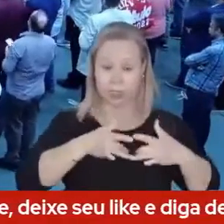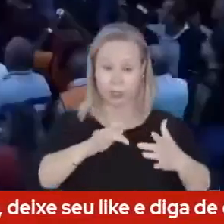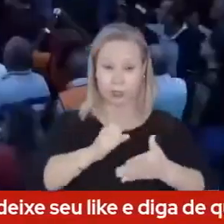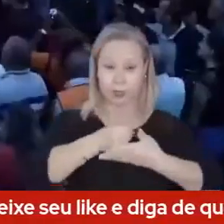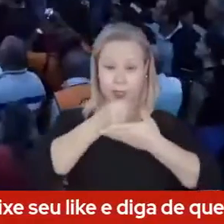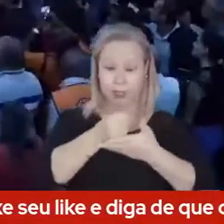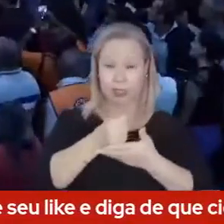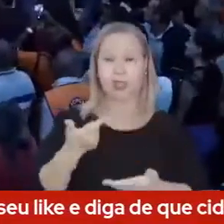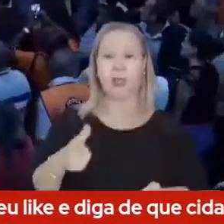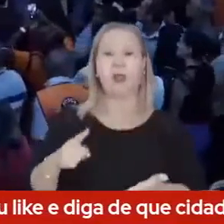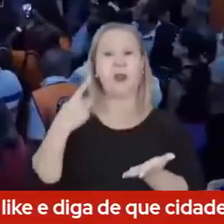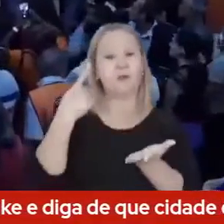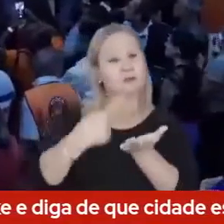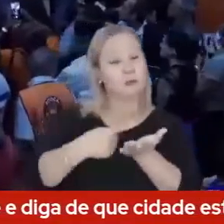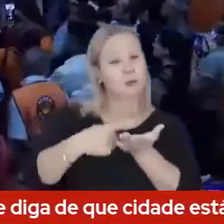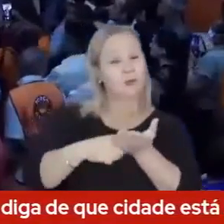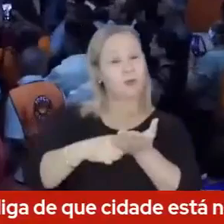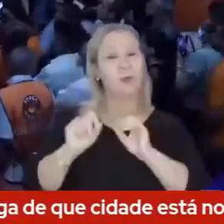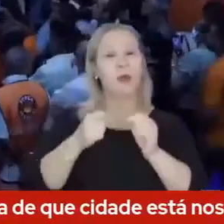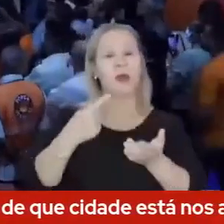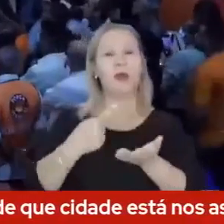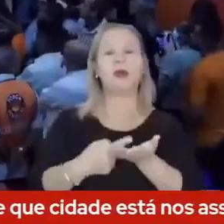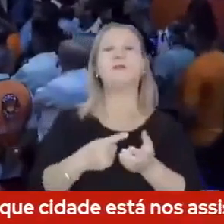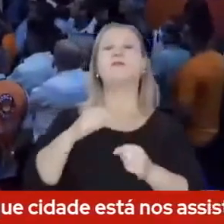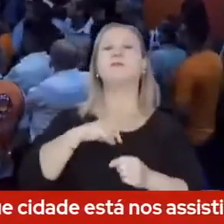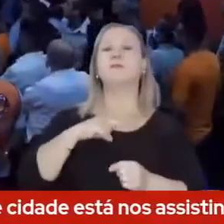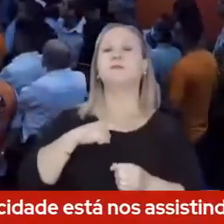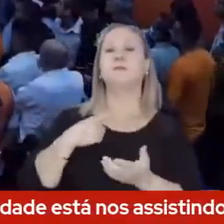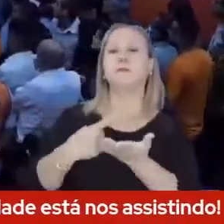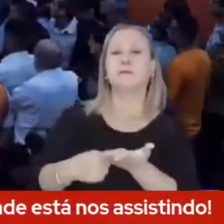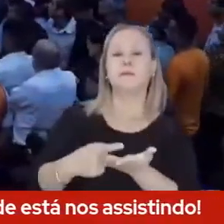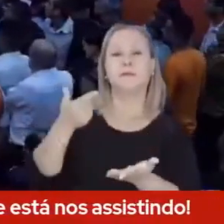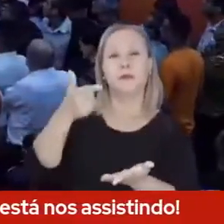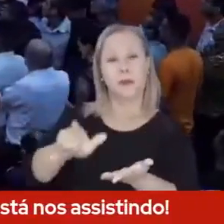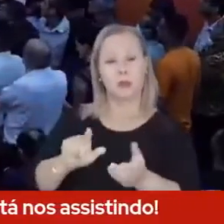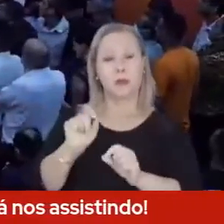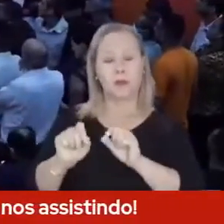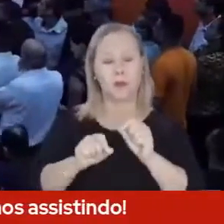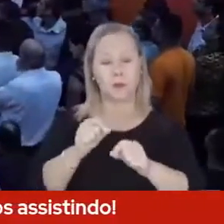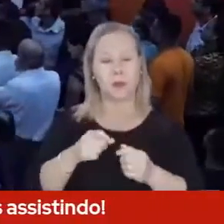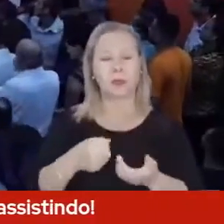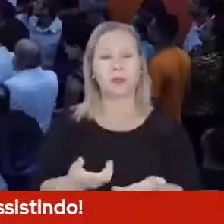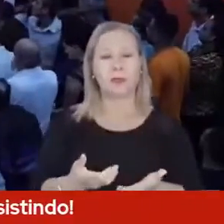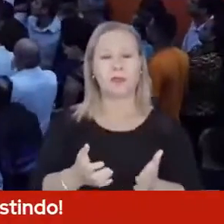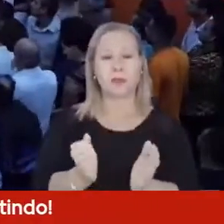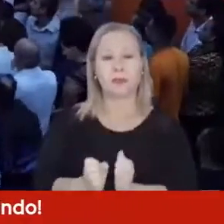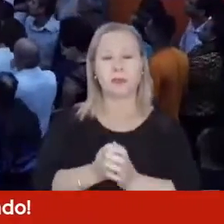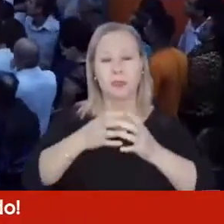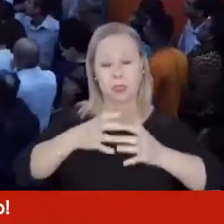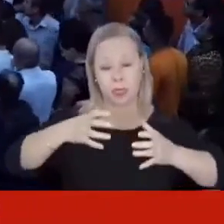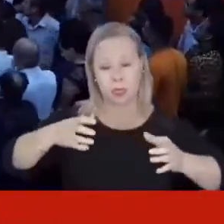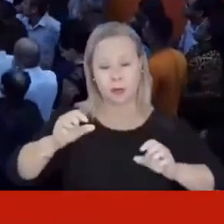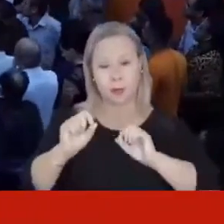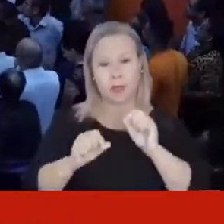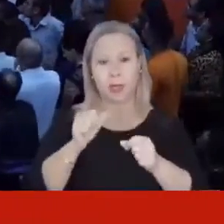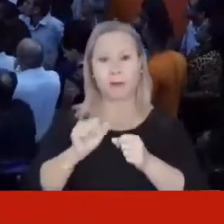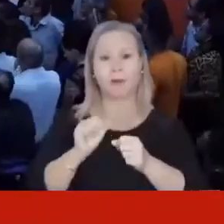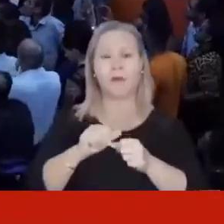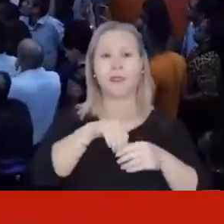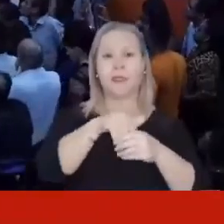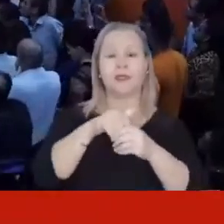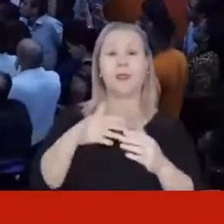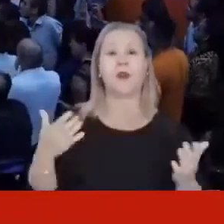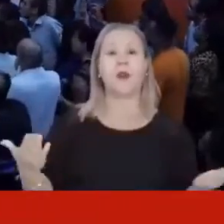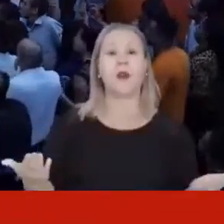compromisso de abrir um grande leque nessa aliança necessária para fazer a eleição acontecer já no primeiro turno. Então, com